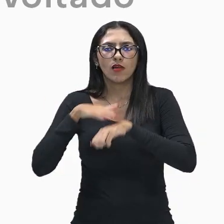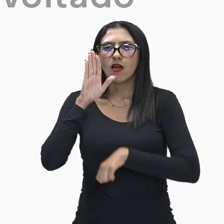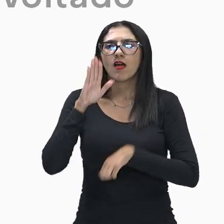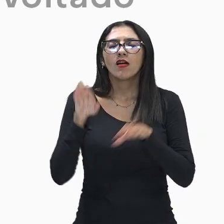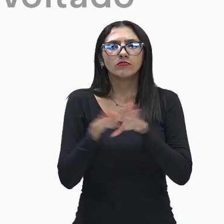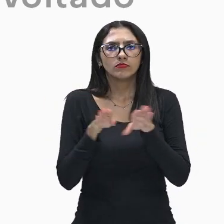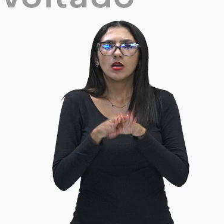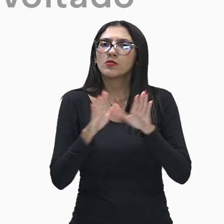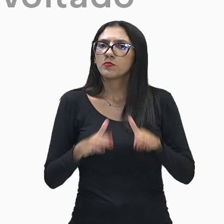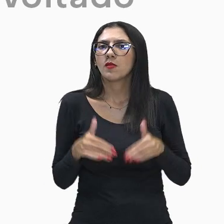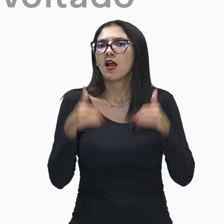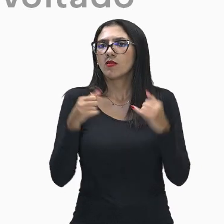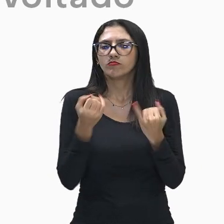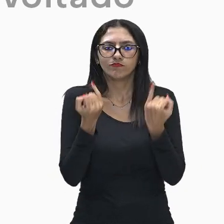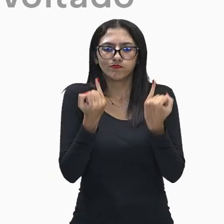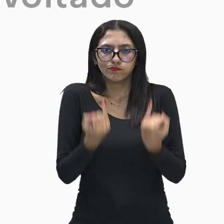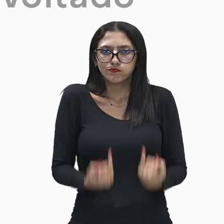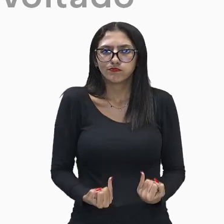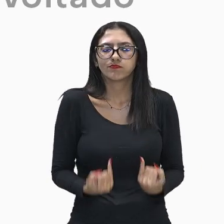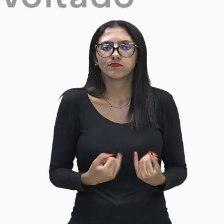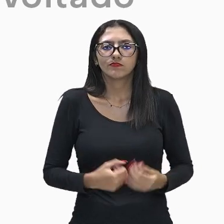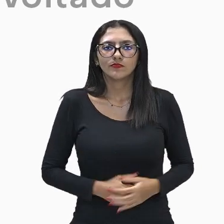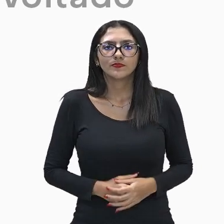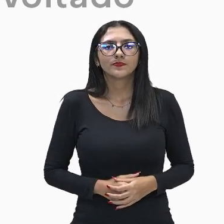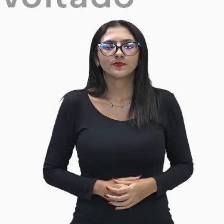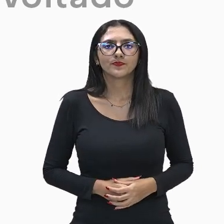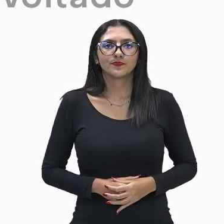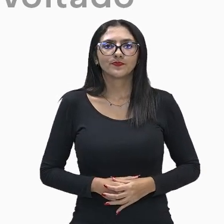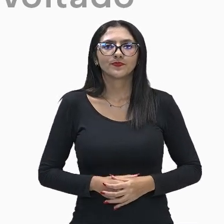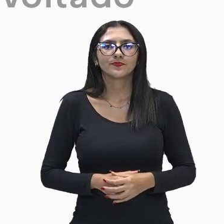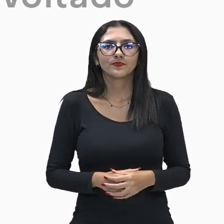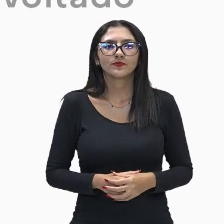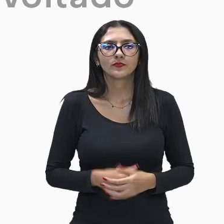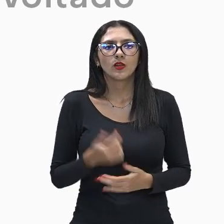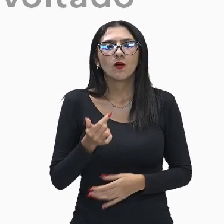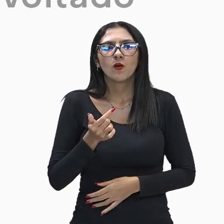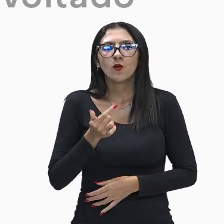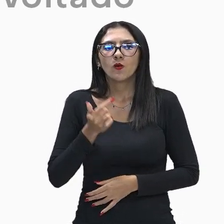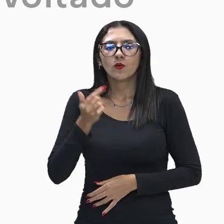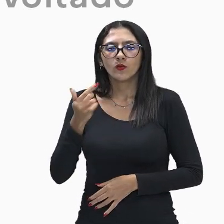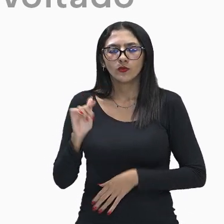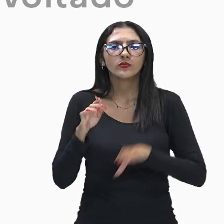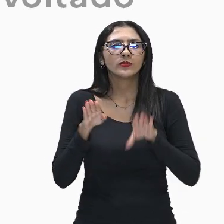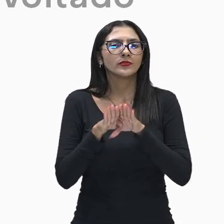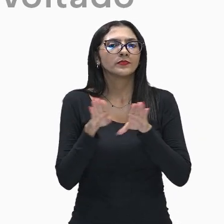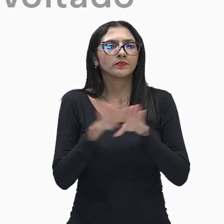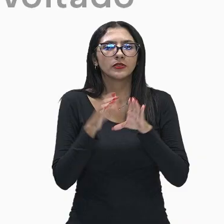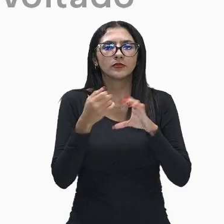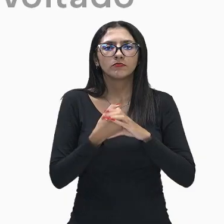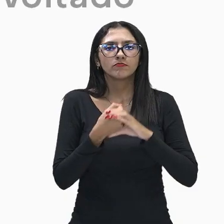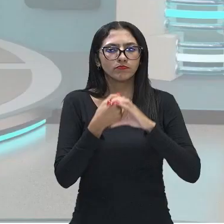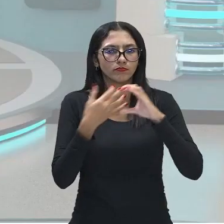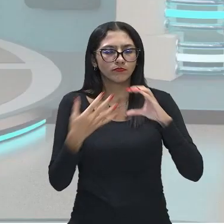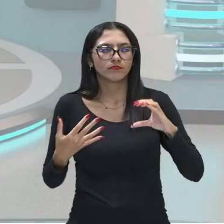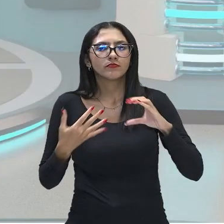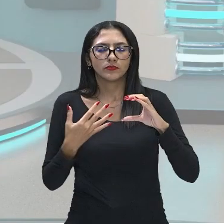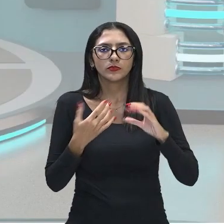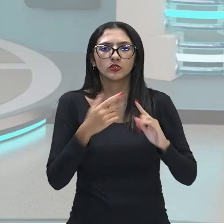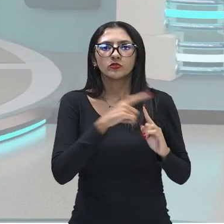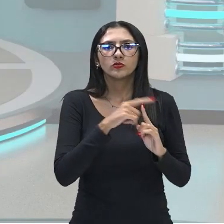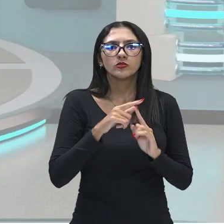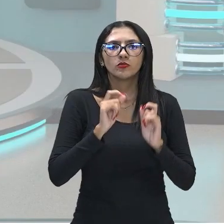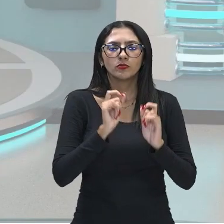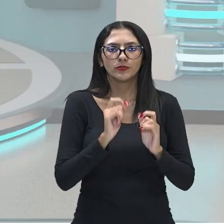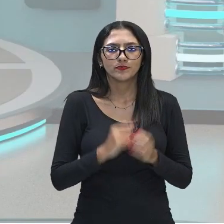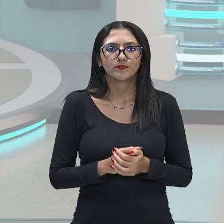queima da gordura outro eh eh aspecto dentre os três aí desenhados pelo Sheldon é a